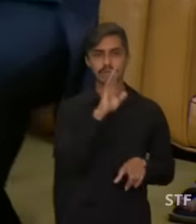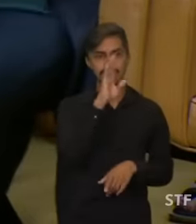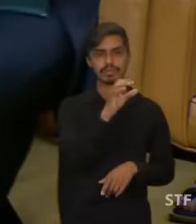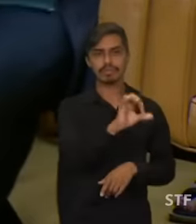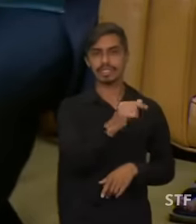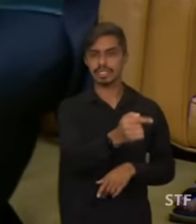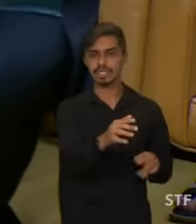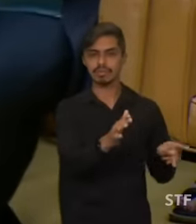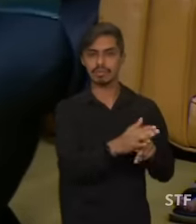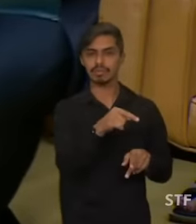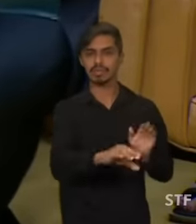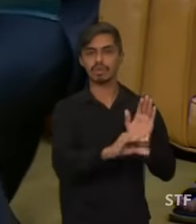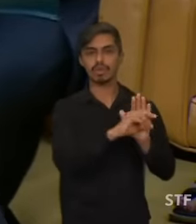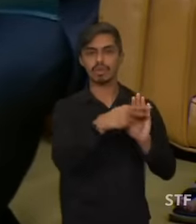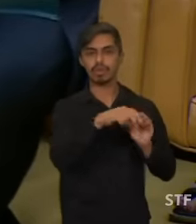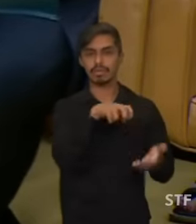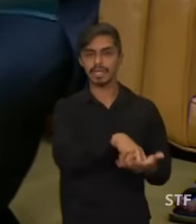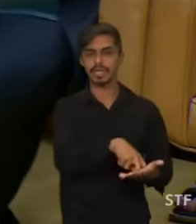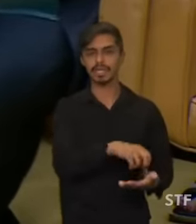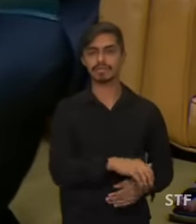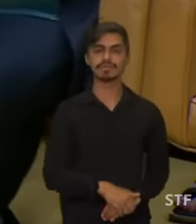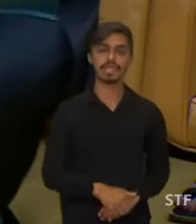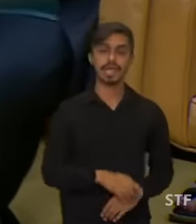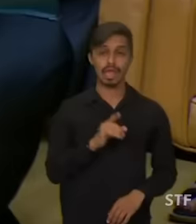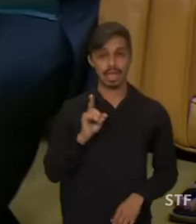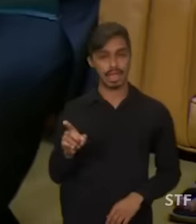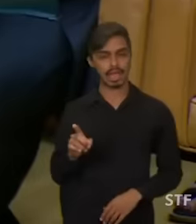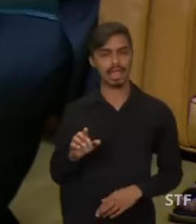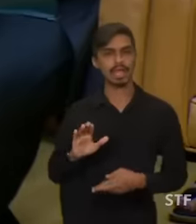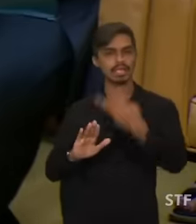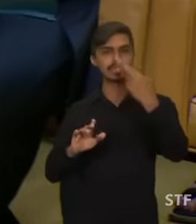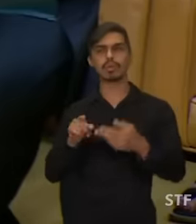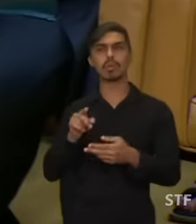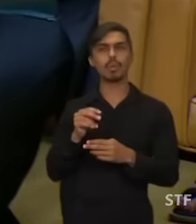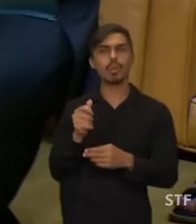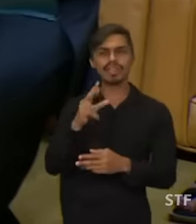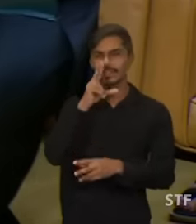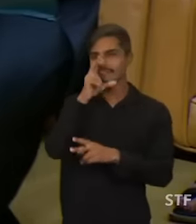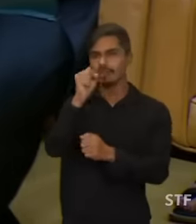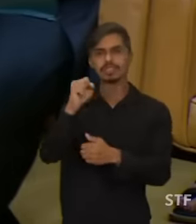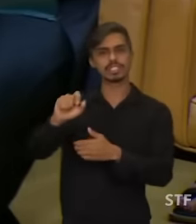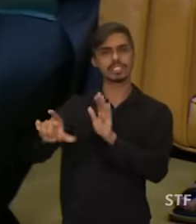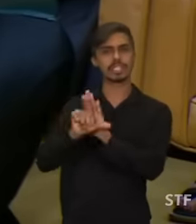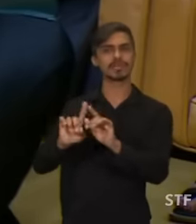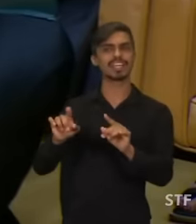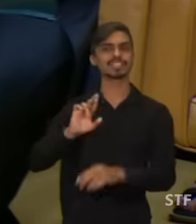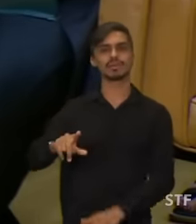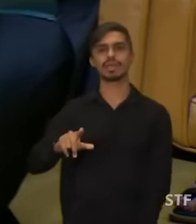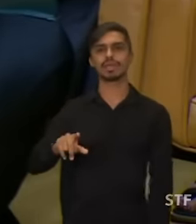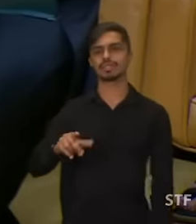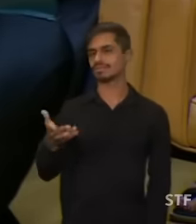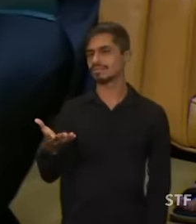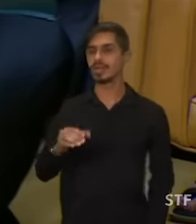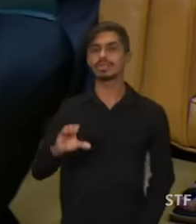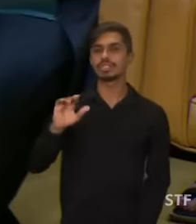Penal. Ela teria, né, quase que força de lei. Só que ela não é uma lei. E o CNJ